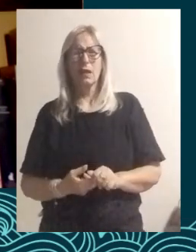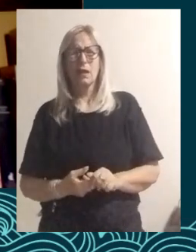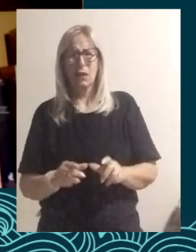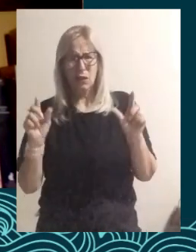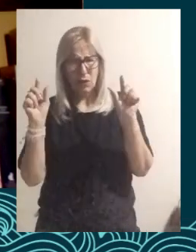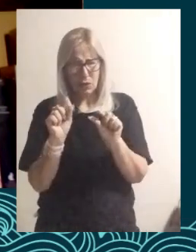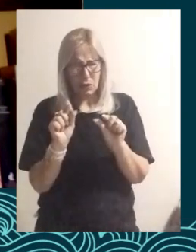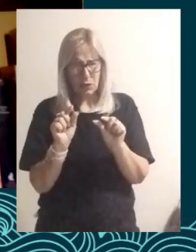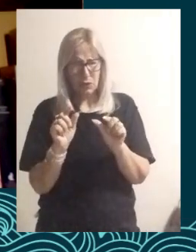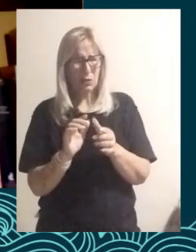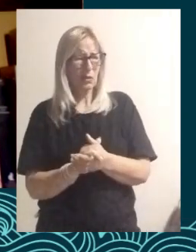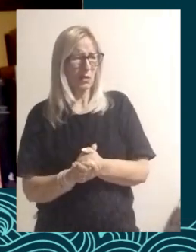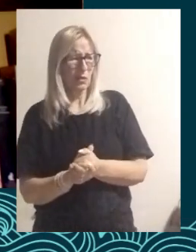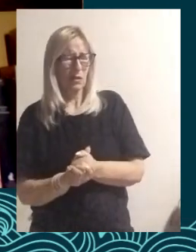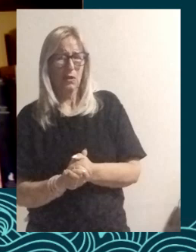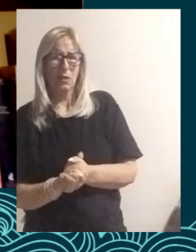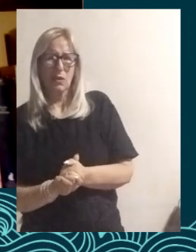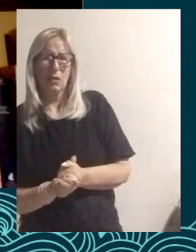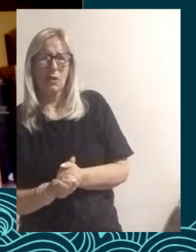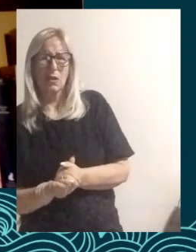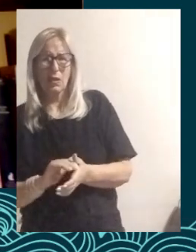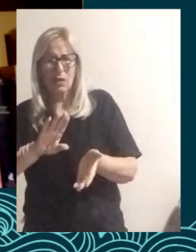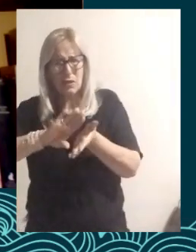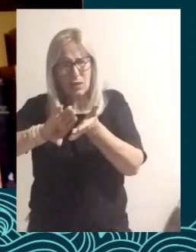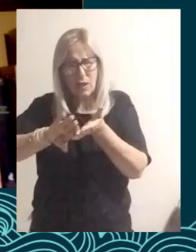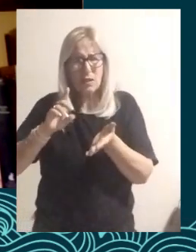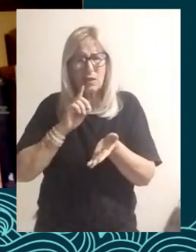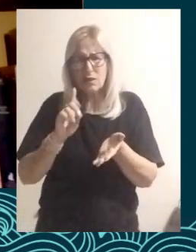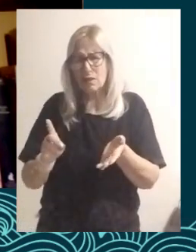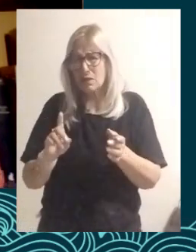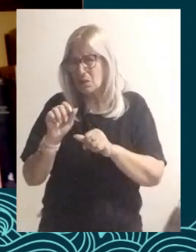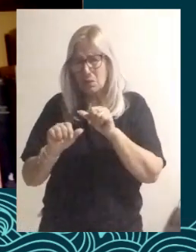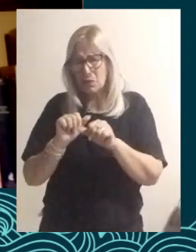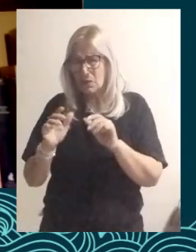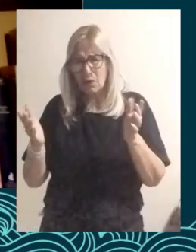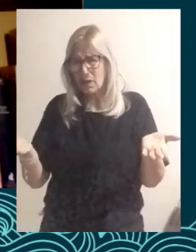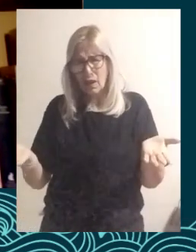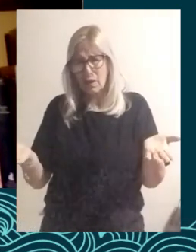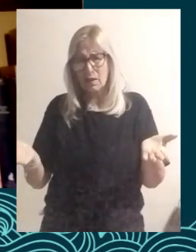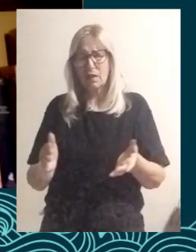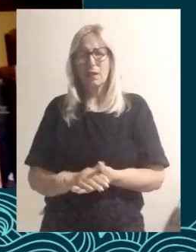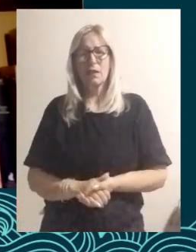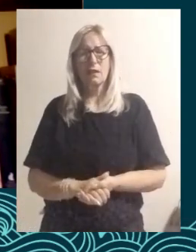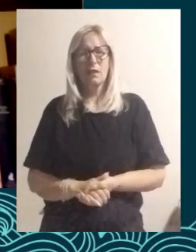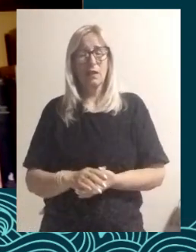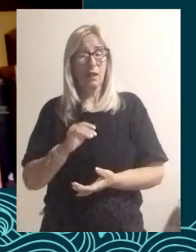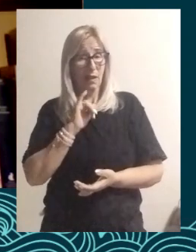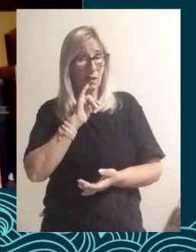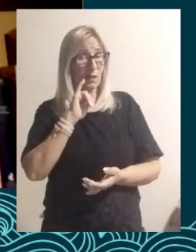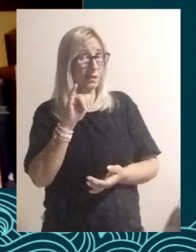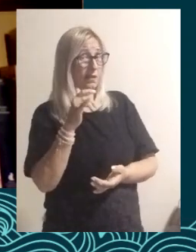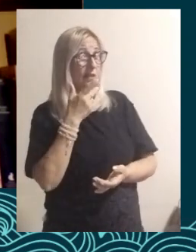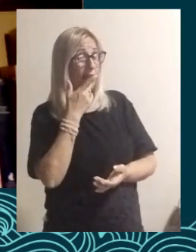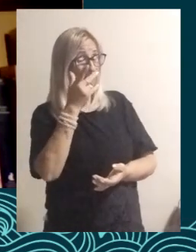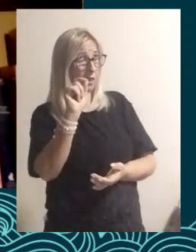gente não poderia, para diminuir o tamanho do diário, tirar esses dias, né? Já que não mudou nada